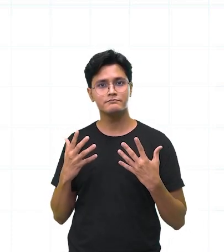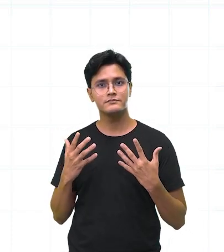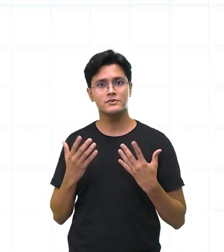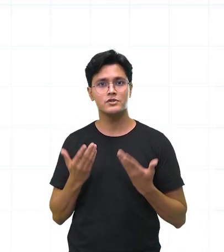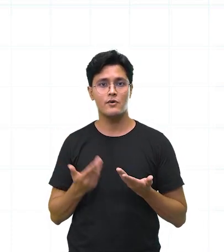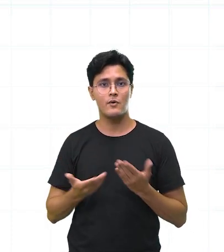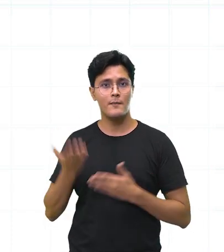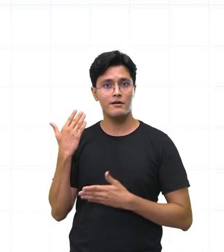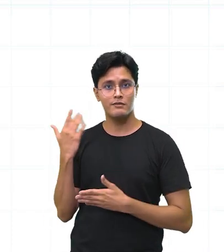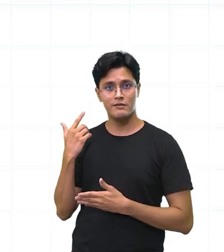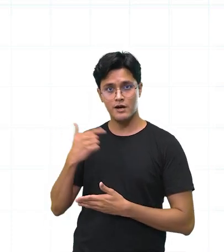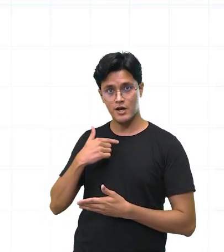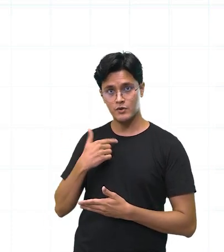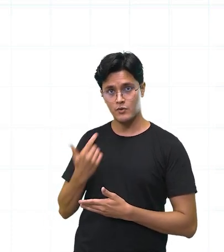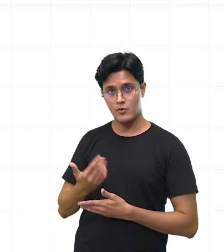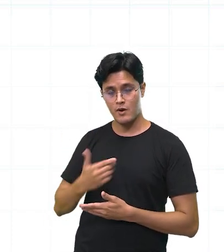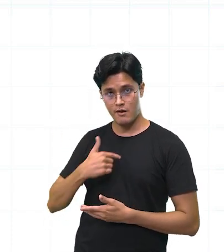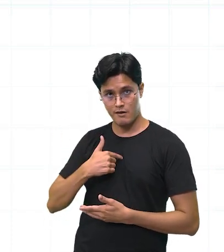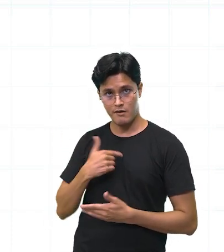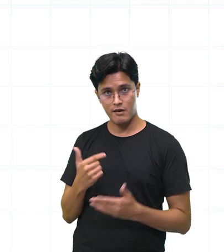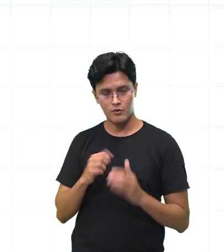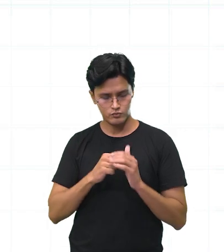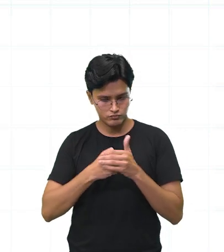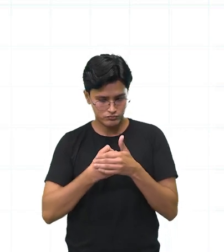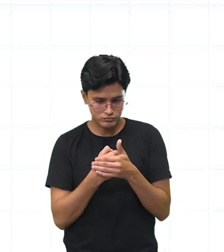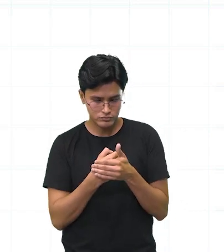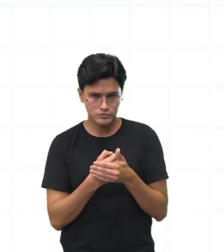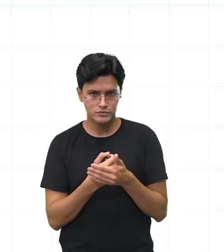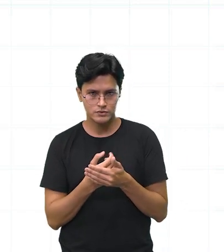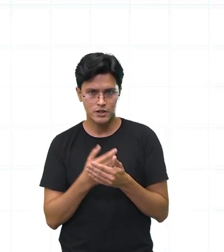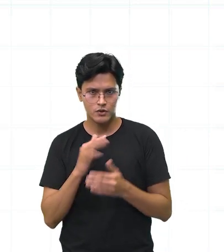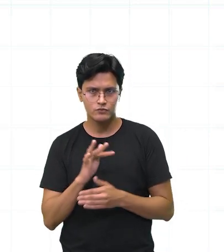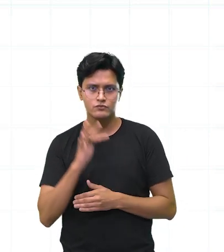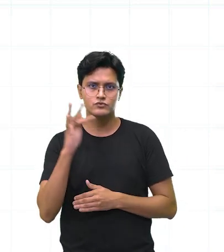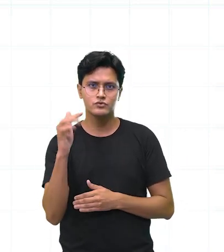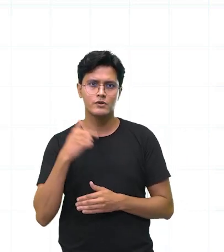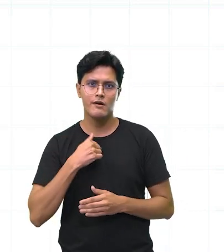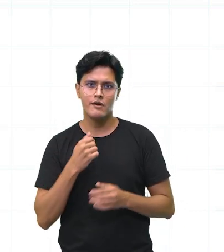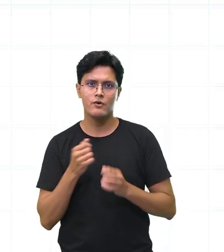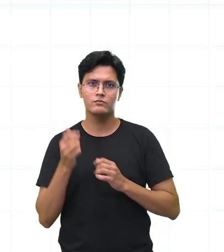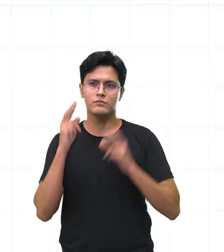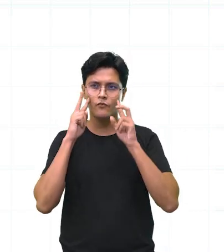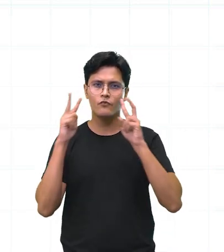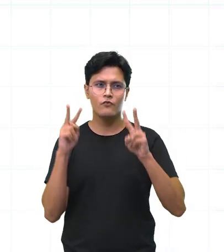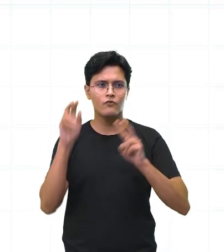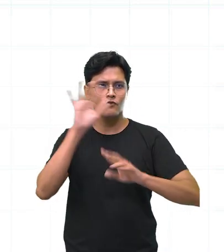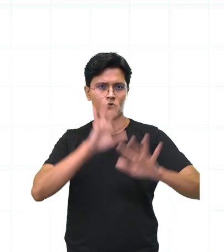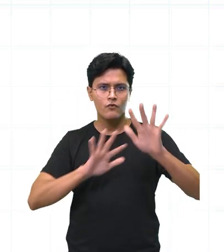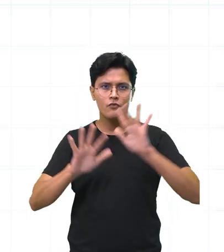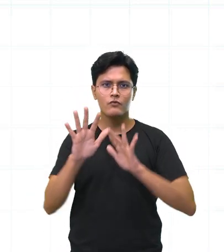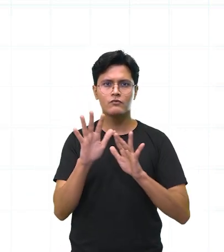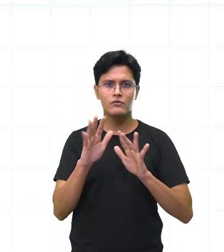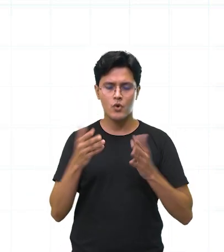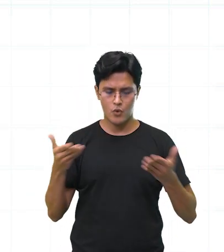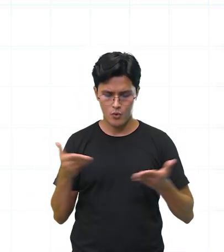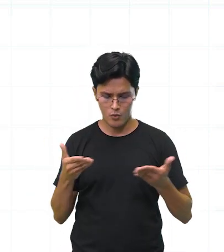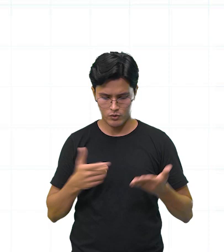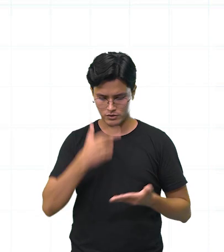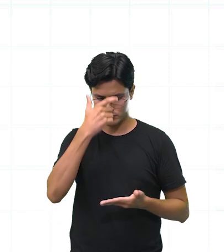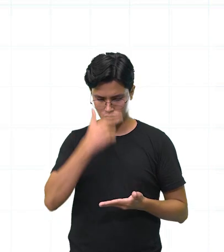é enigma e quem serei visão, quem sou, ao menos sinta isto